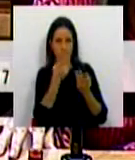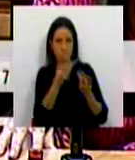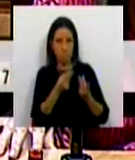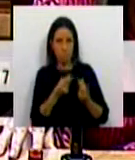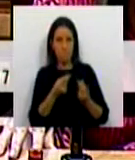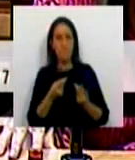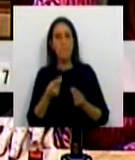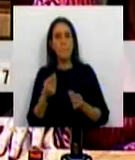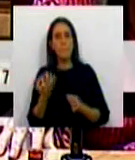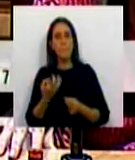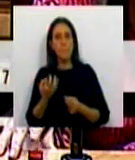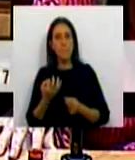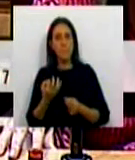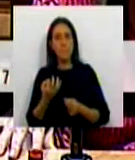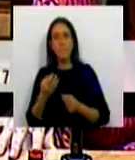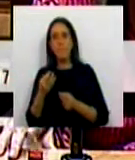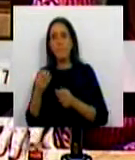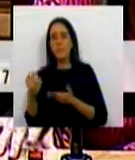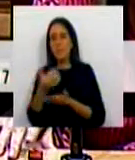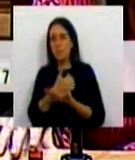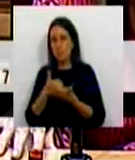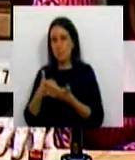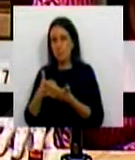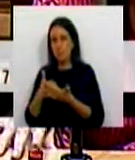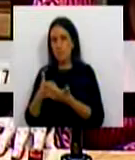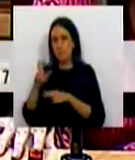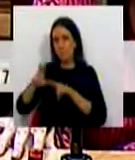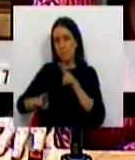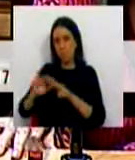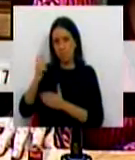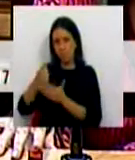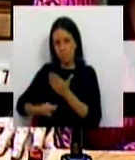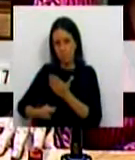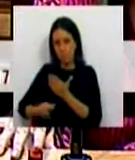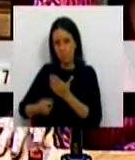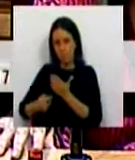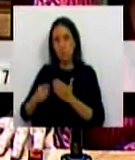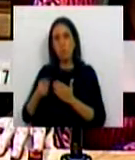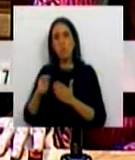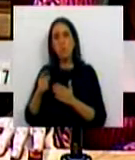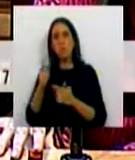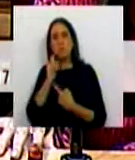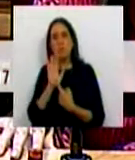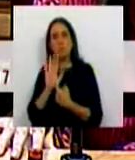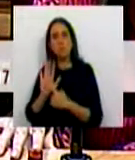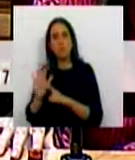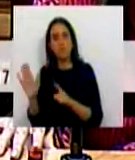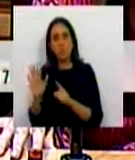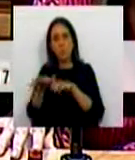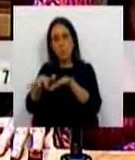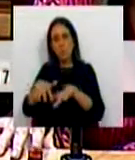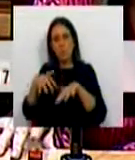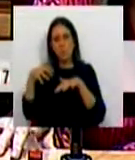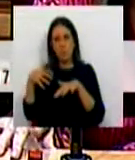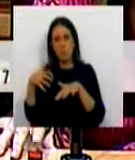Adicionalmente, a desagregação por receita fiscal por imposto consta já dos elementos fornecidos ao Parlamento através de um elemento